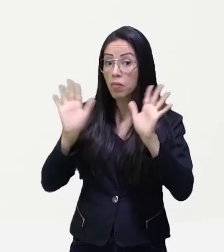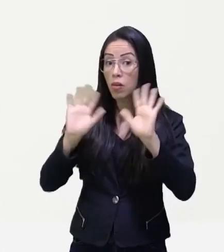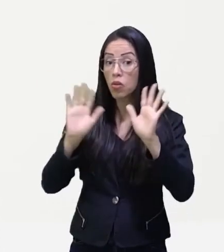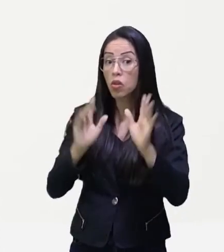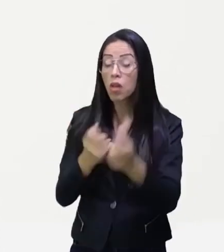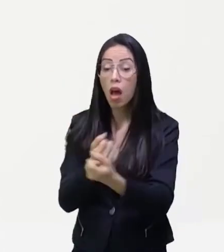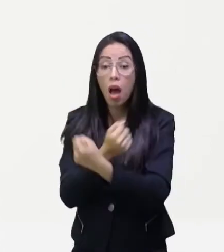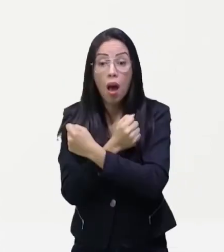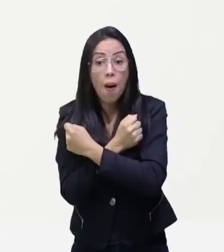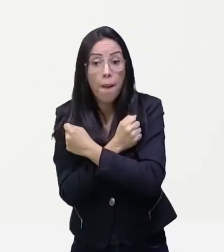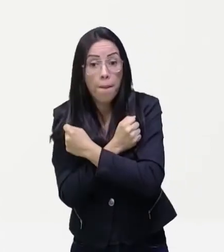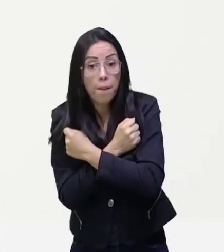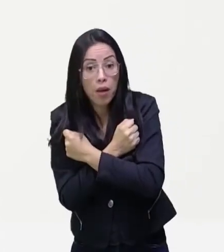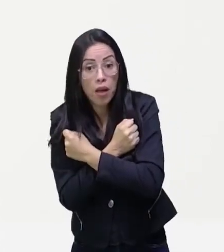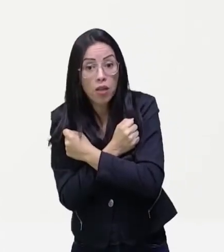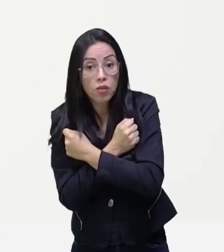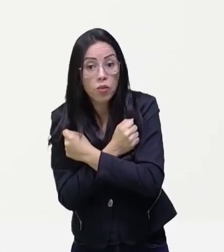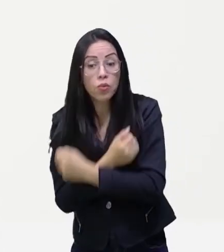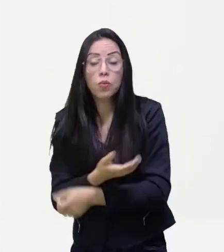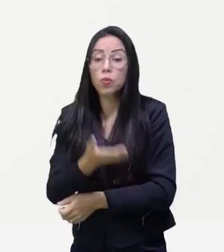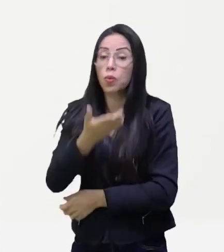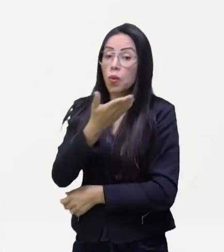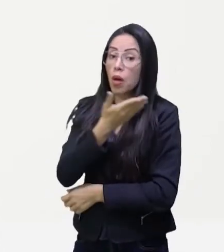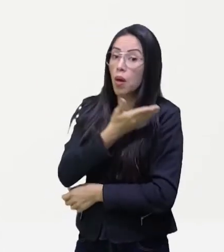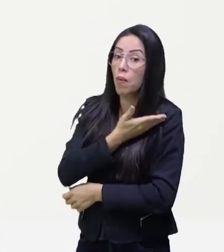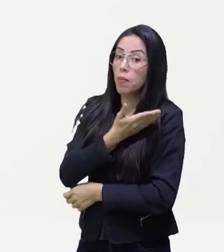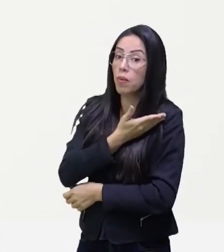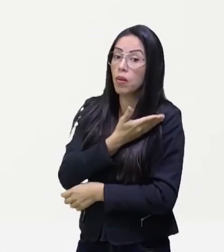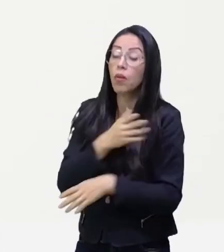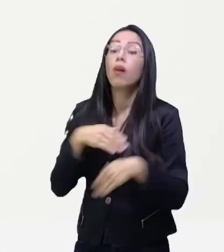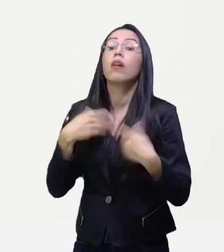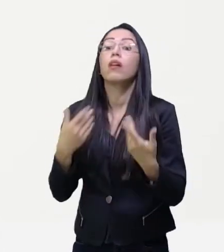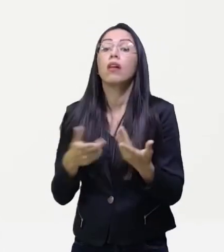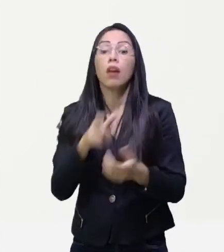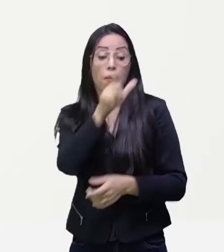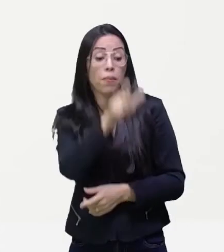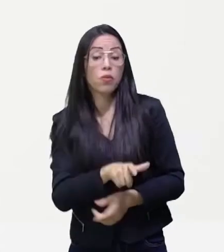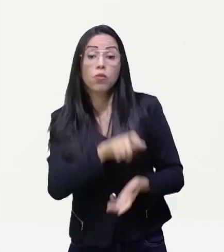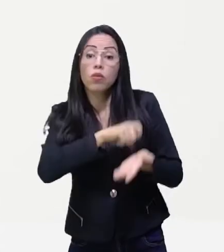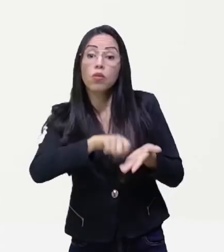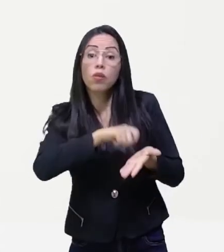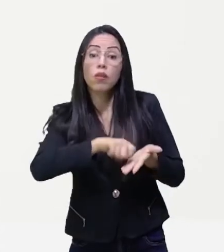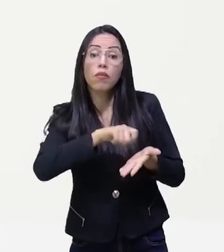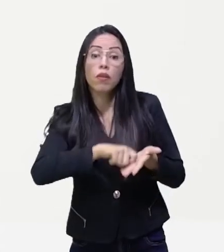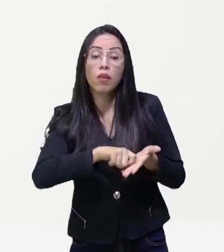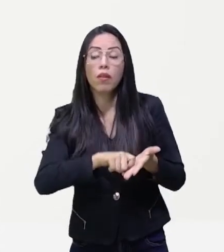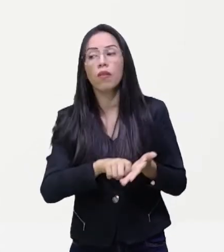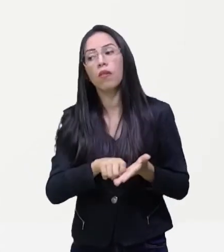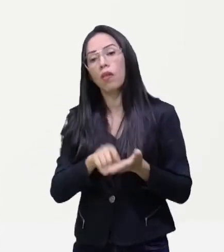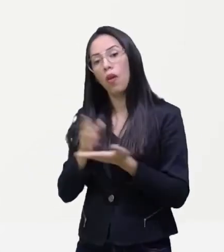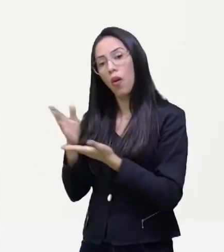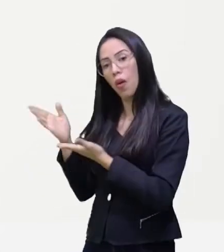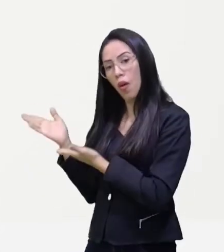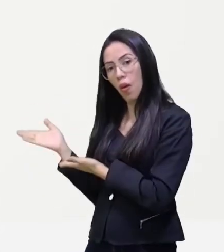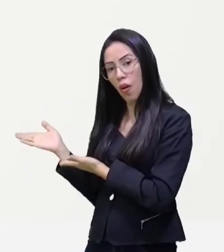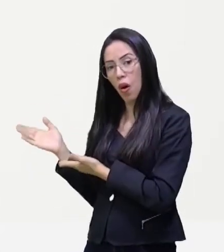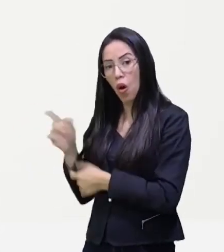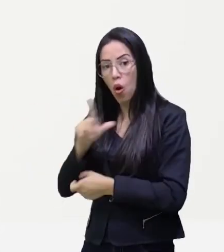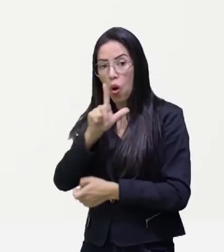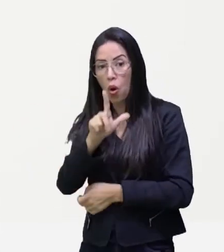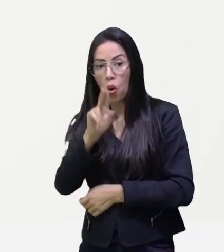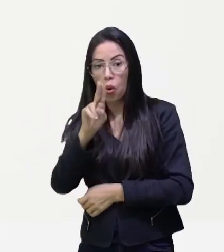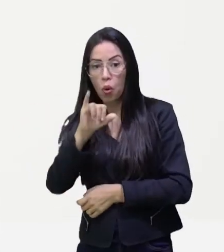o remetente? Quem foi que mandou a carta? Luiz Augusto. Quem é que entrega a carta lá na sua